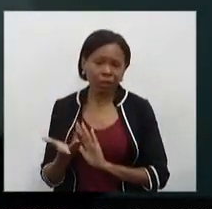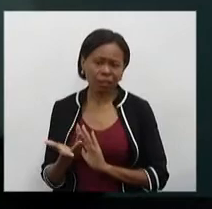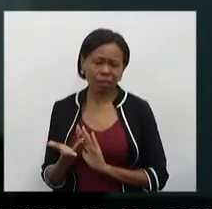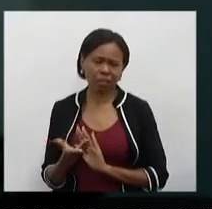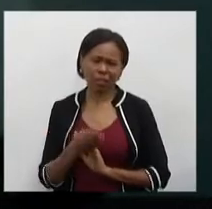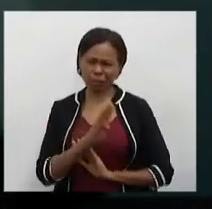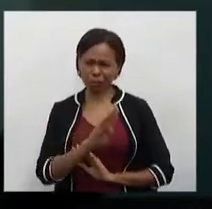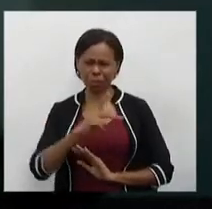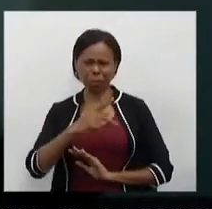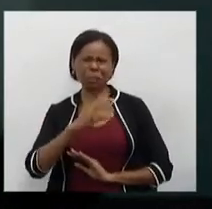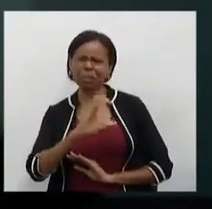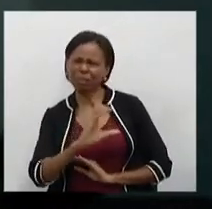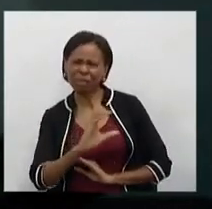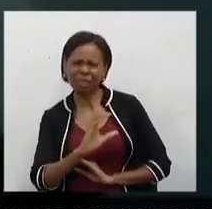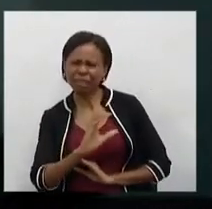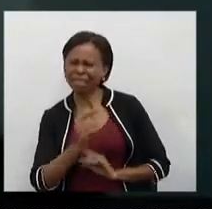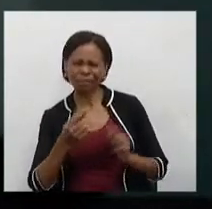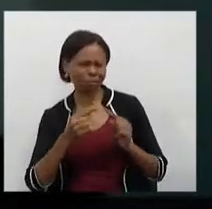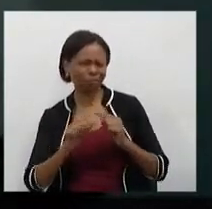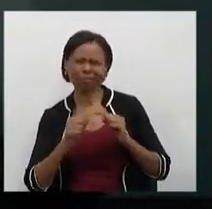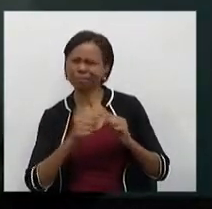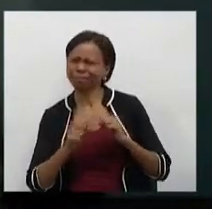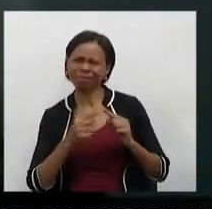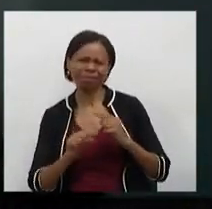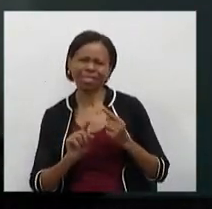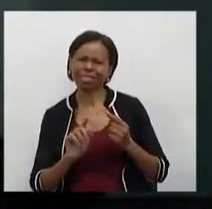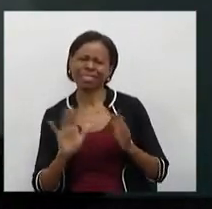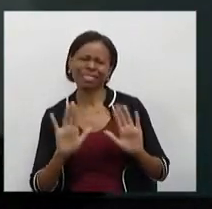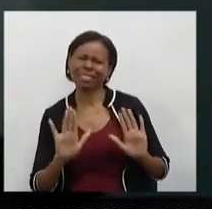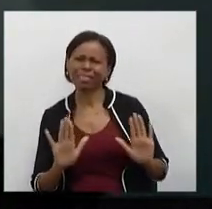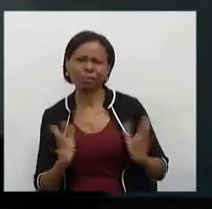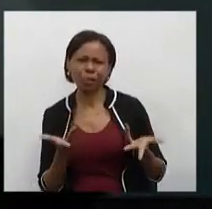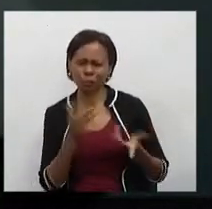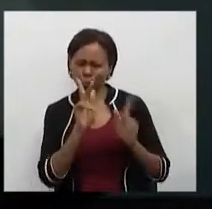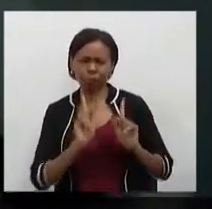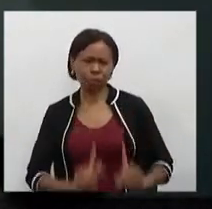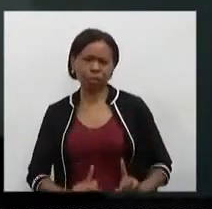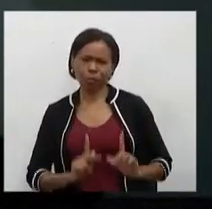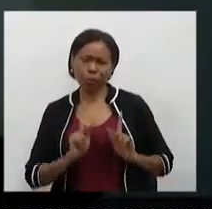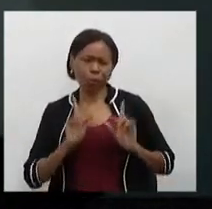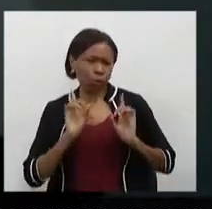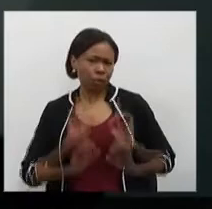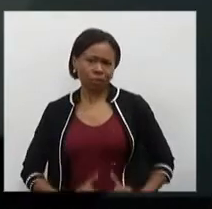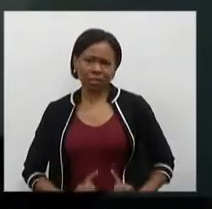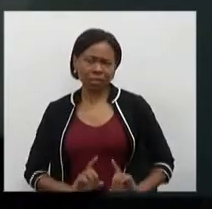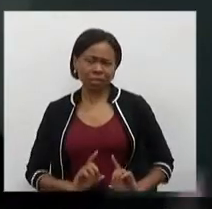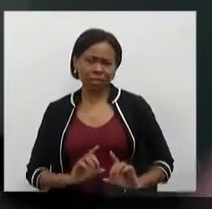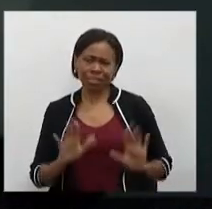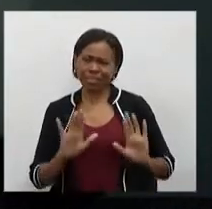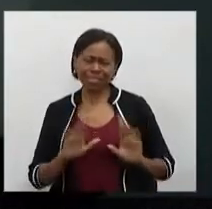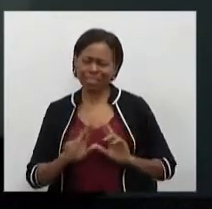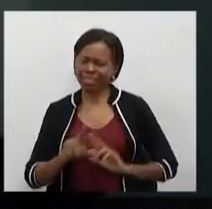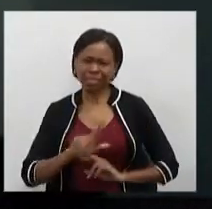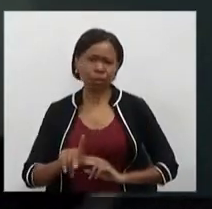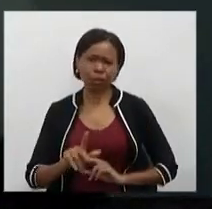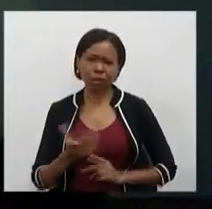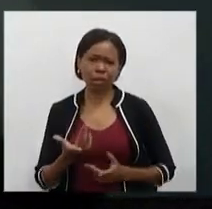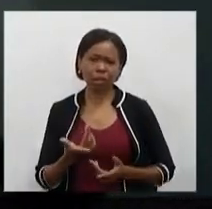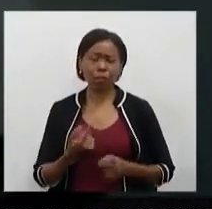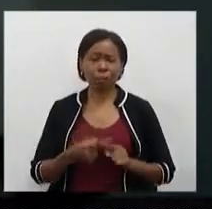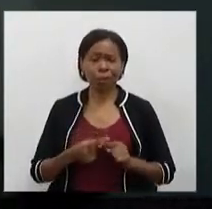não tem nada a ver com a condição da pessoa com deficiência, com as condições genéticas que ela pode